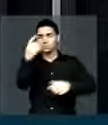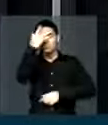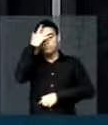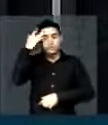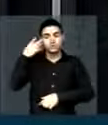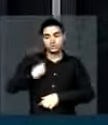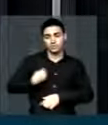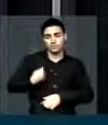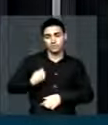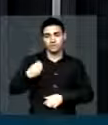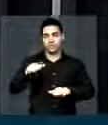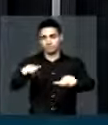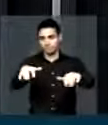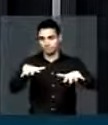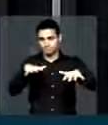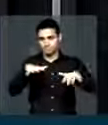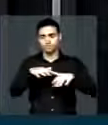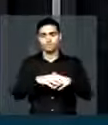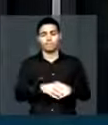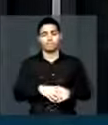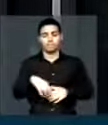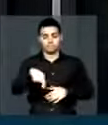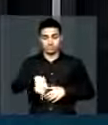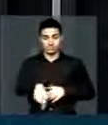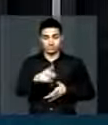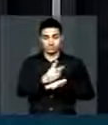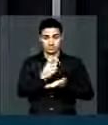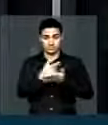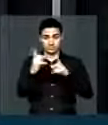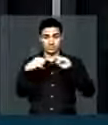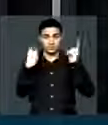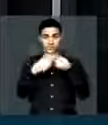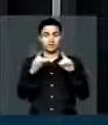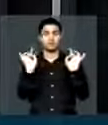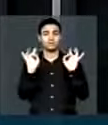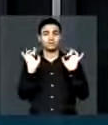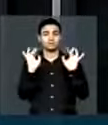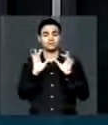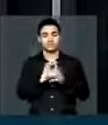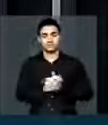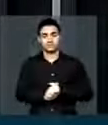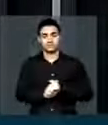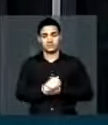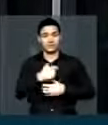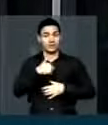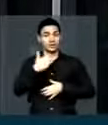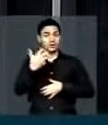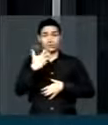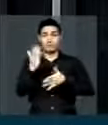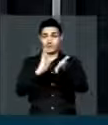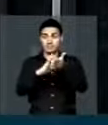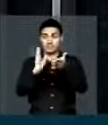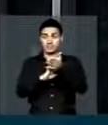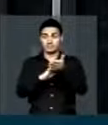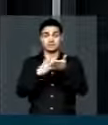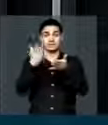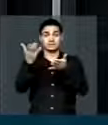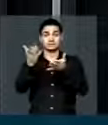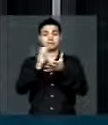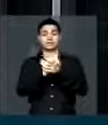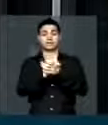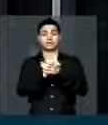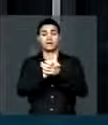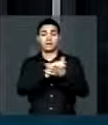presentes aqui nesta sessão solene. Eu quero parabenizar